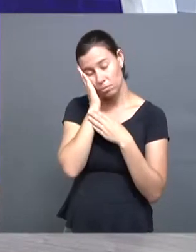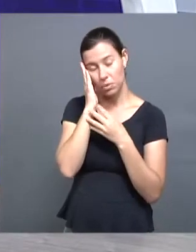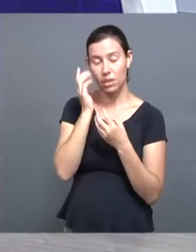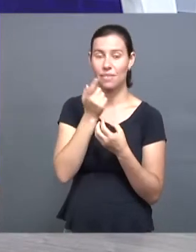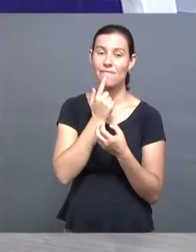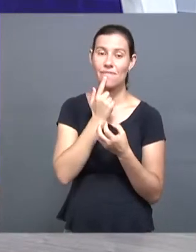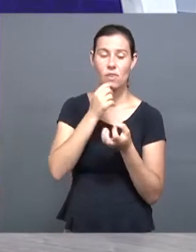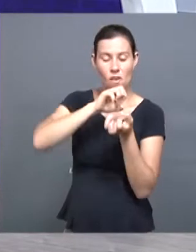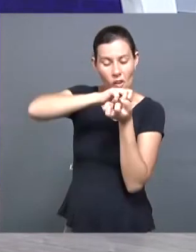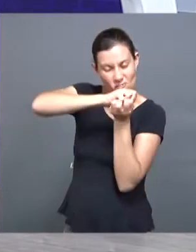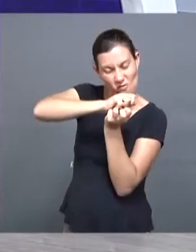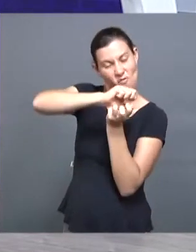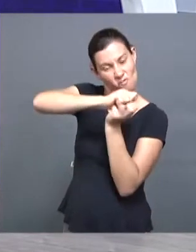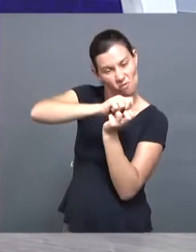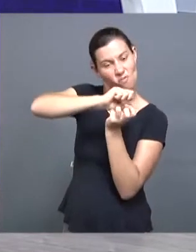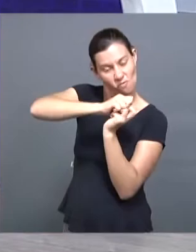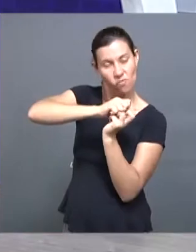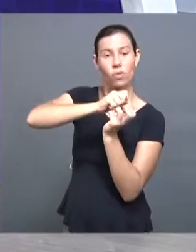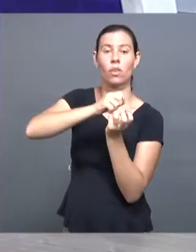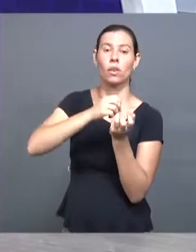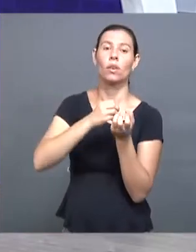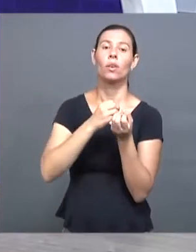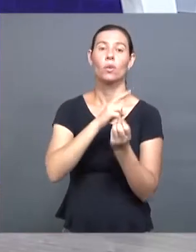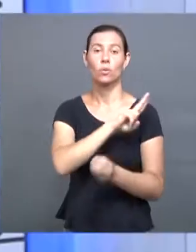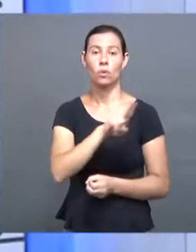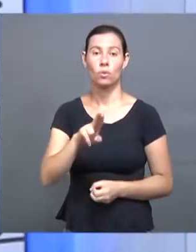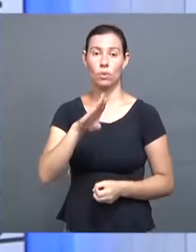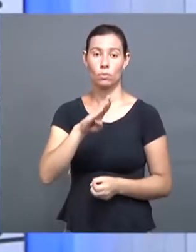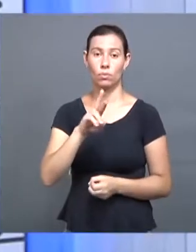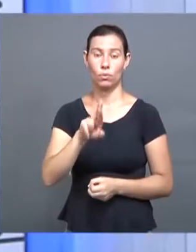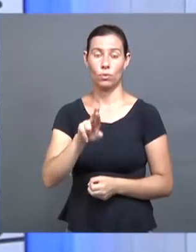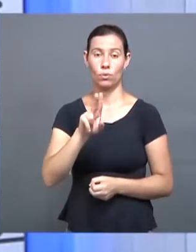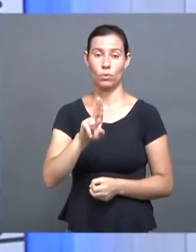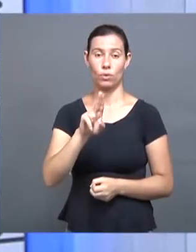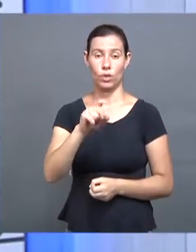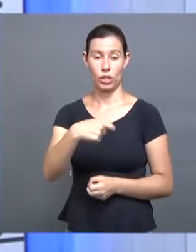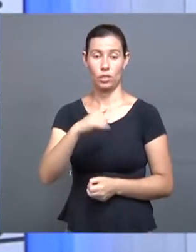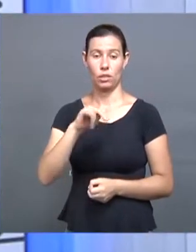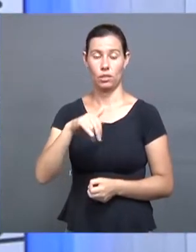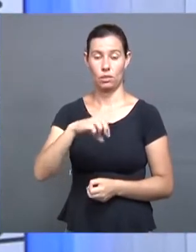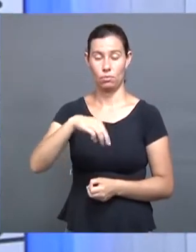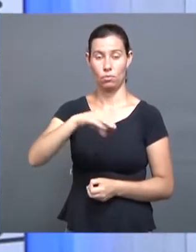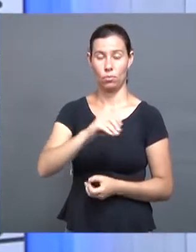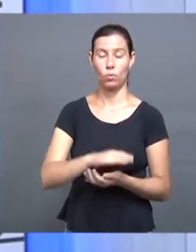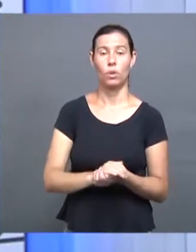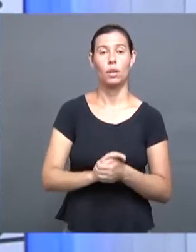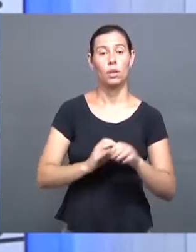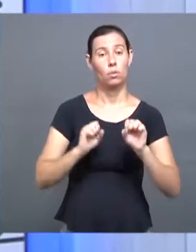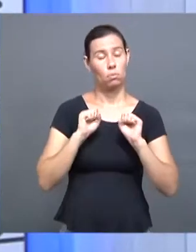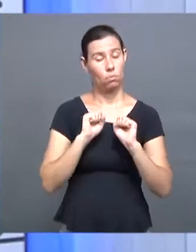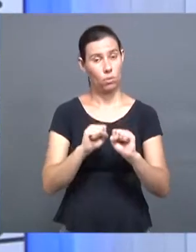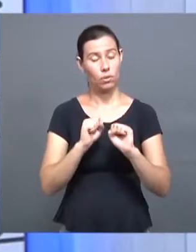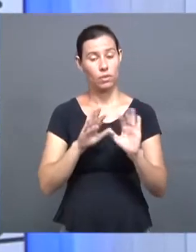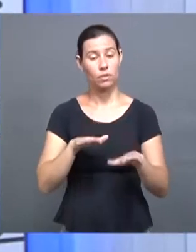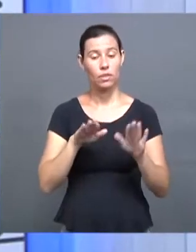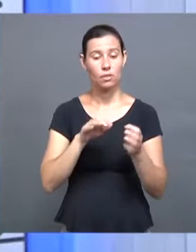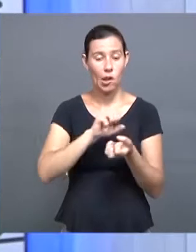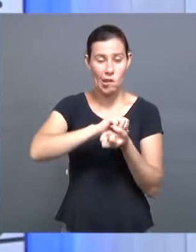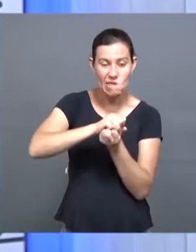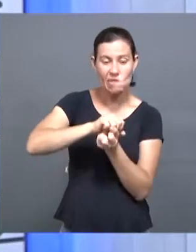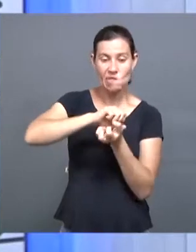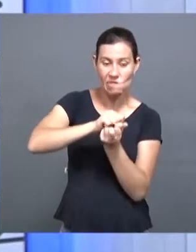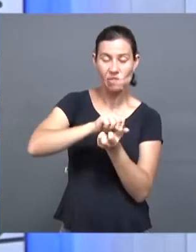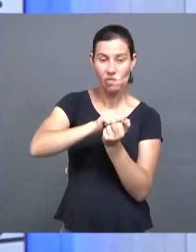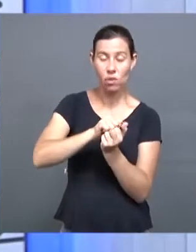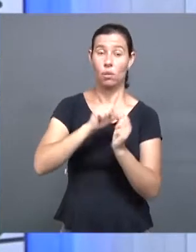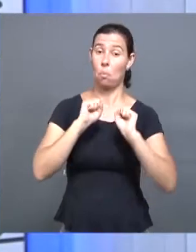por exemplo, o bruxismo, que é uma disfunção, pode ter uma disfunção da articulação, da mordedura, né? Ela